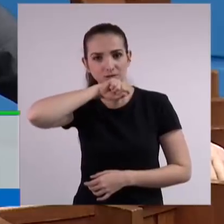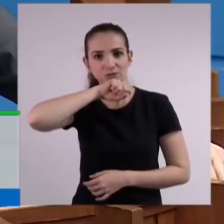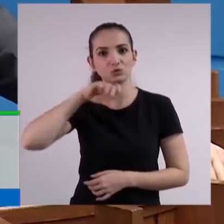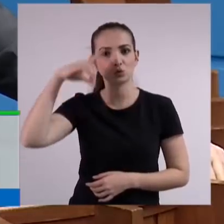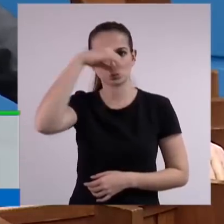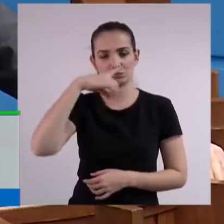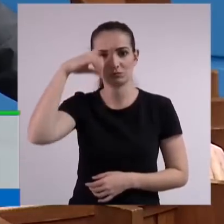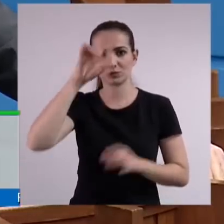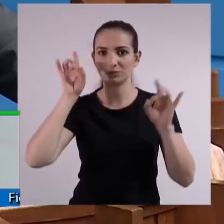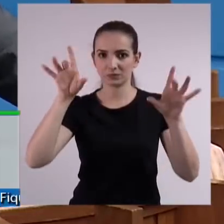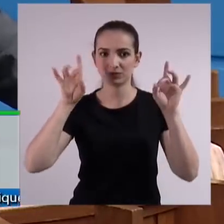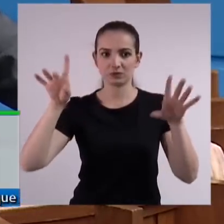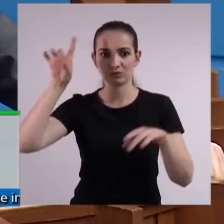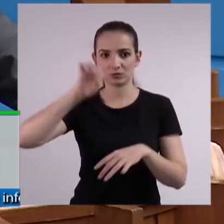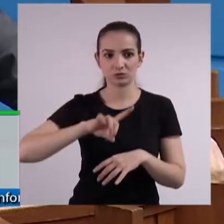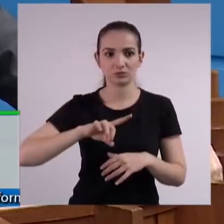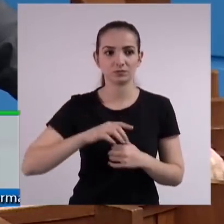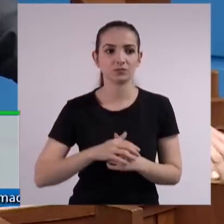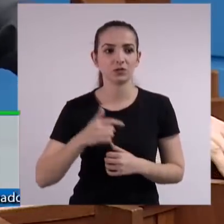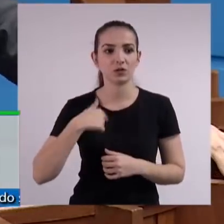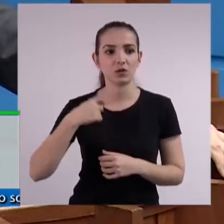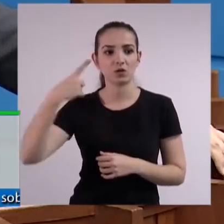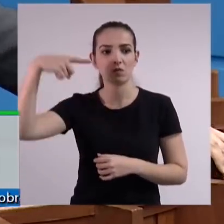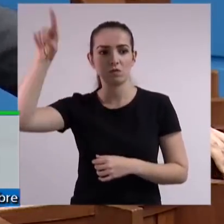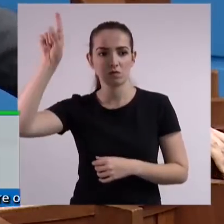eu posei de sábado para domingo em Coxim.